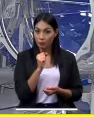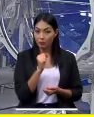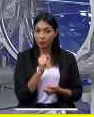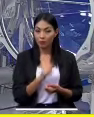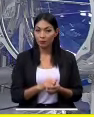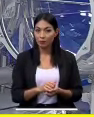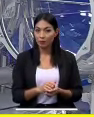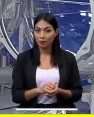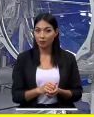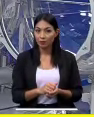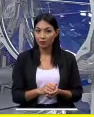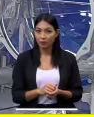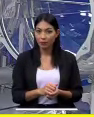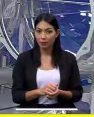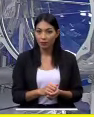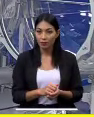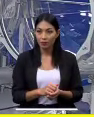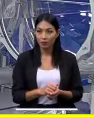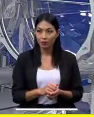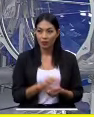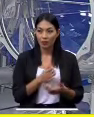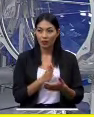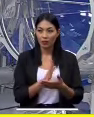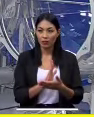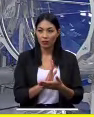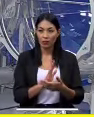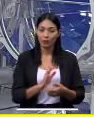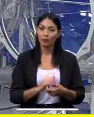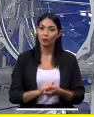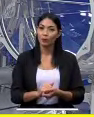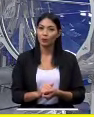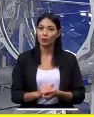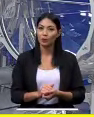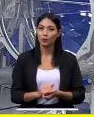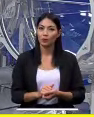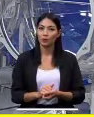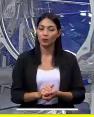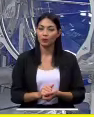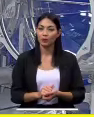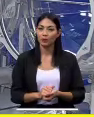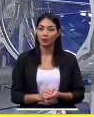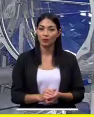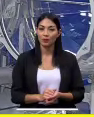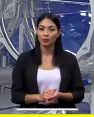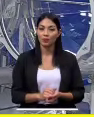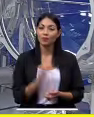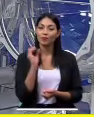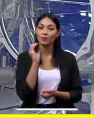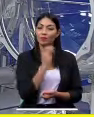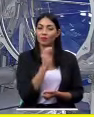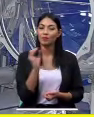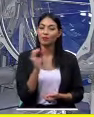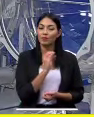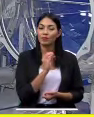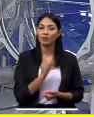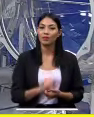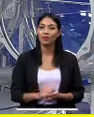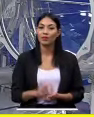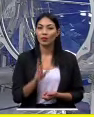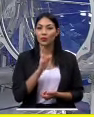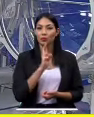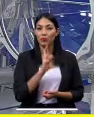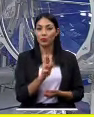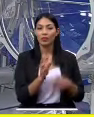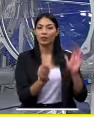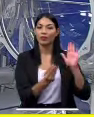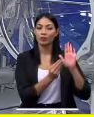auditores do Ministério da Economia. Agora é só ficar atento à página da Caixa na internet. Logo após a apuração, todos